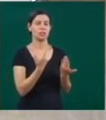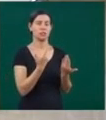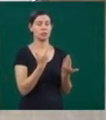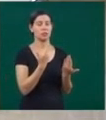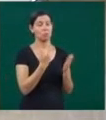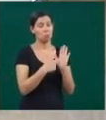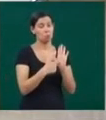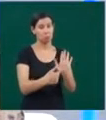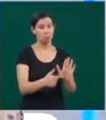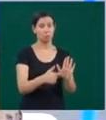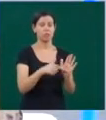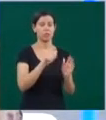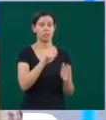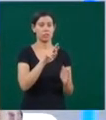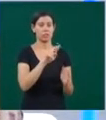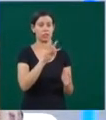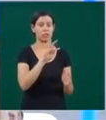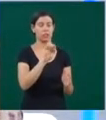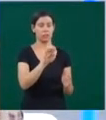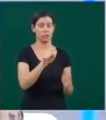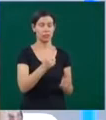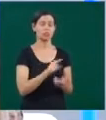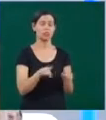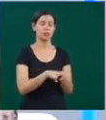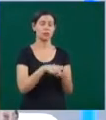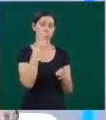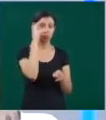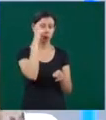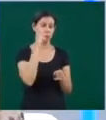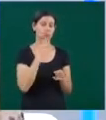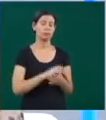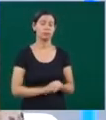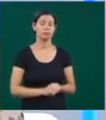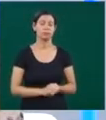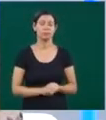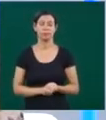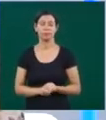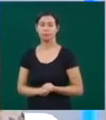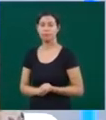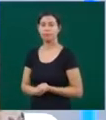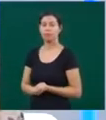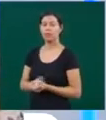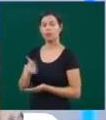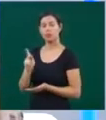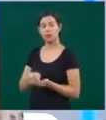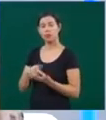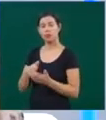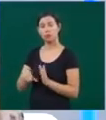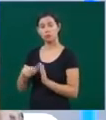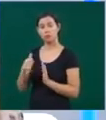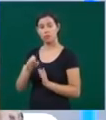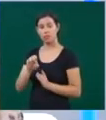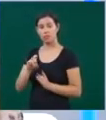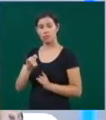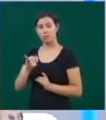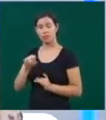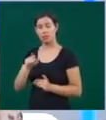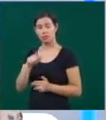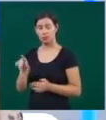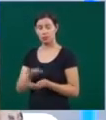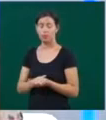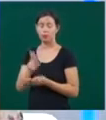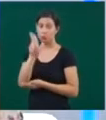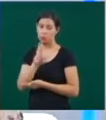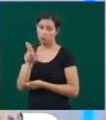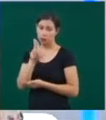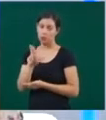nossa região também na mesma com certeza é muito legal é obrigado primeiro pelo pelo convite é muito legal a gente tá fazendo essa primeira edição